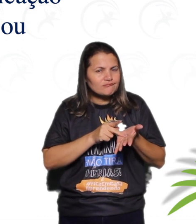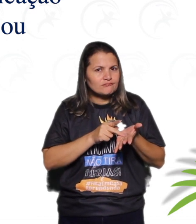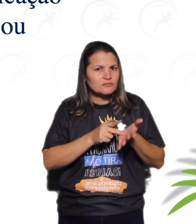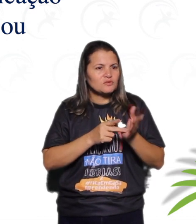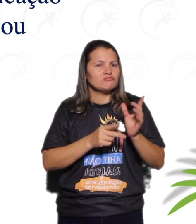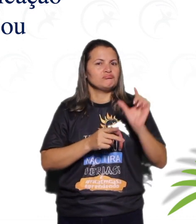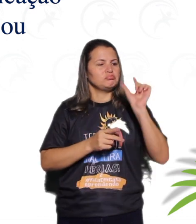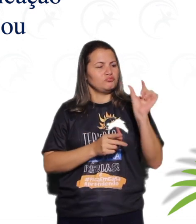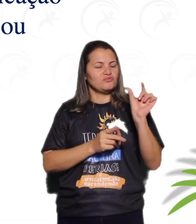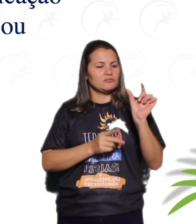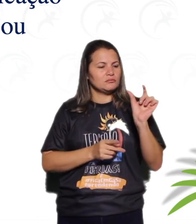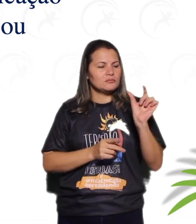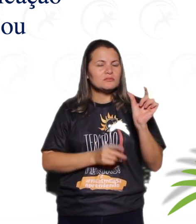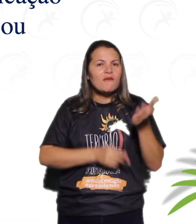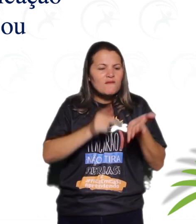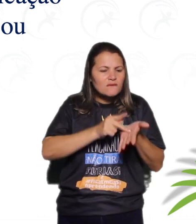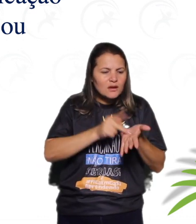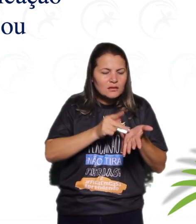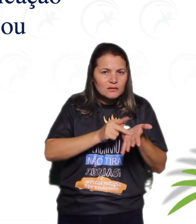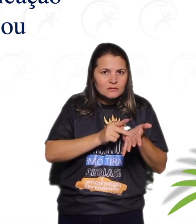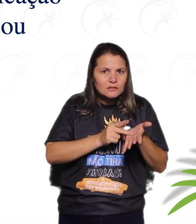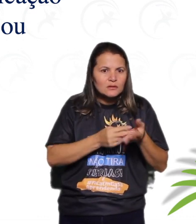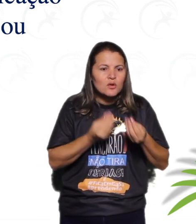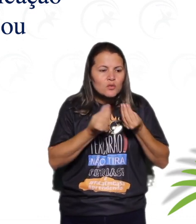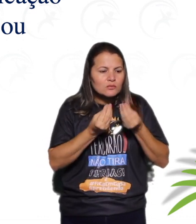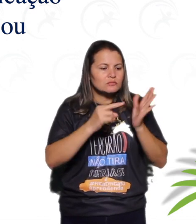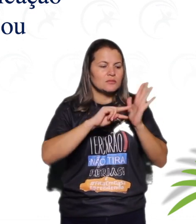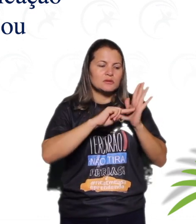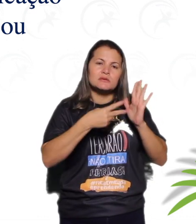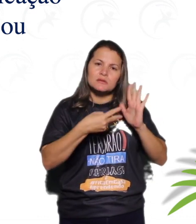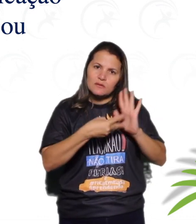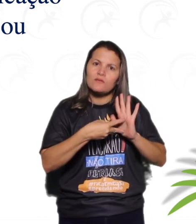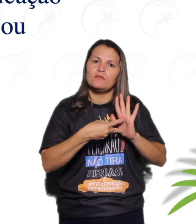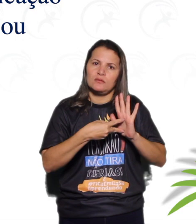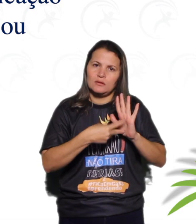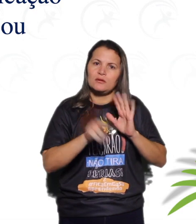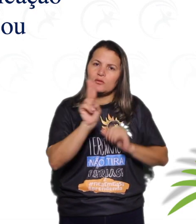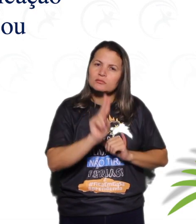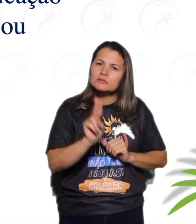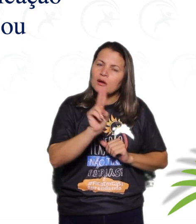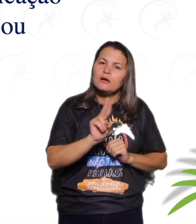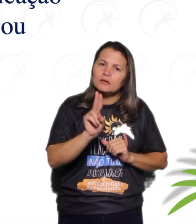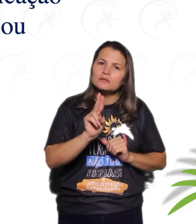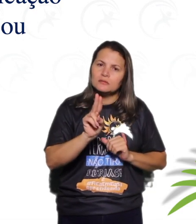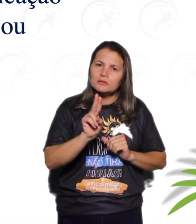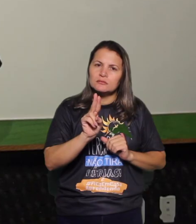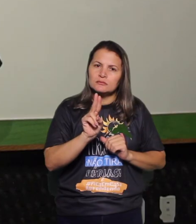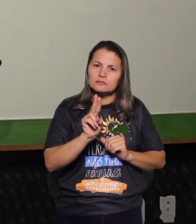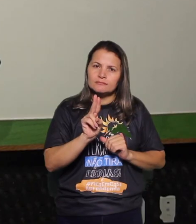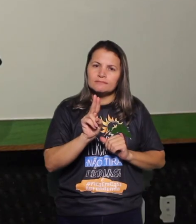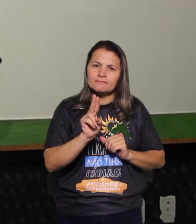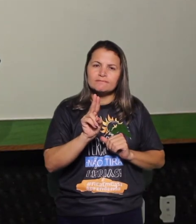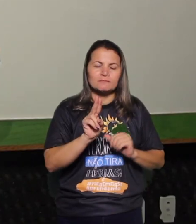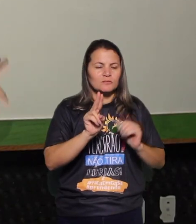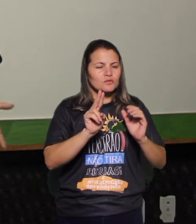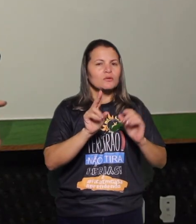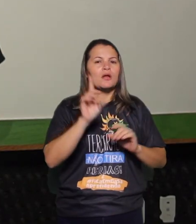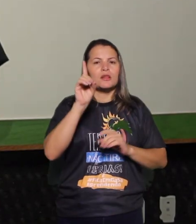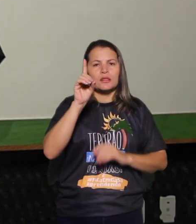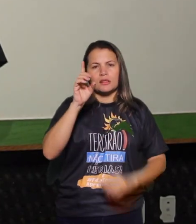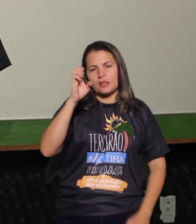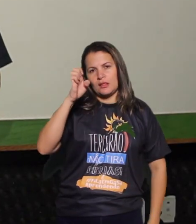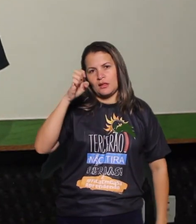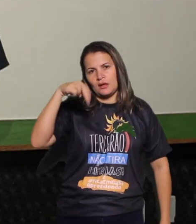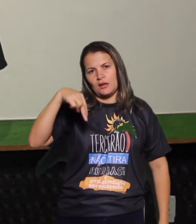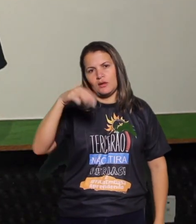para significar que a palavra está sendo usada no sentido denotativo. Uma dica fácil